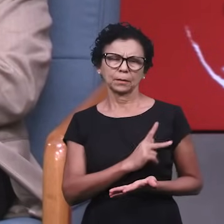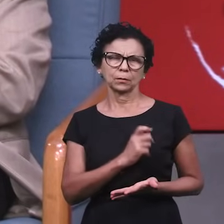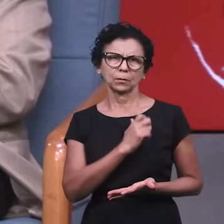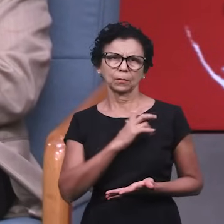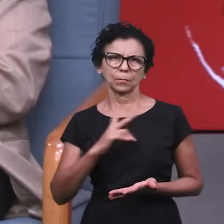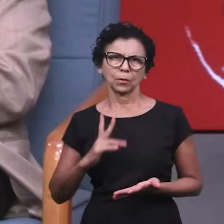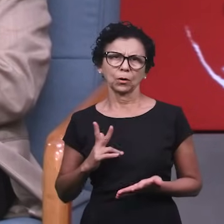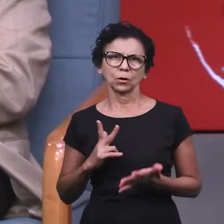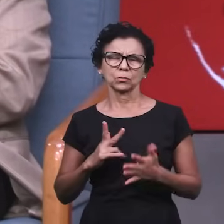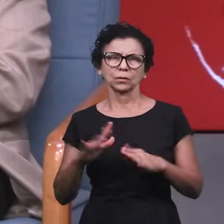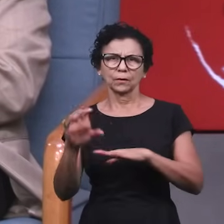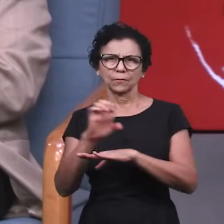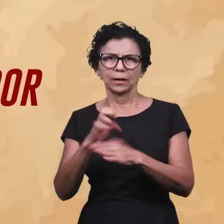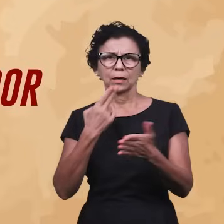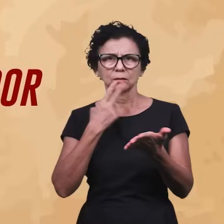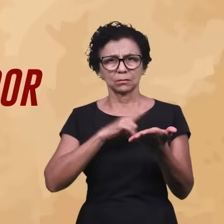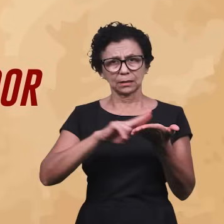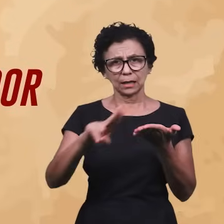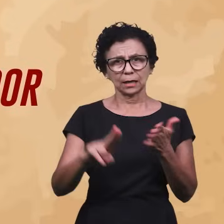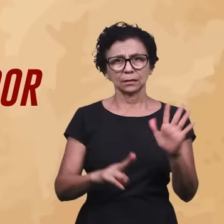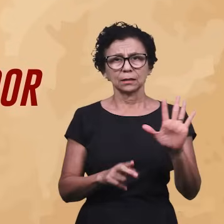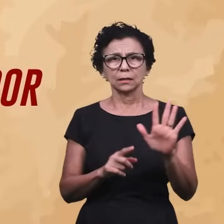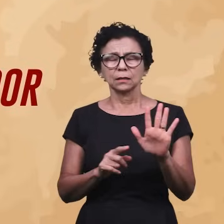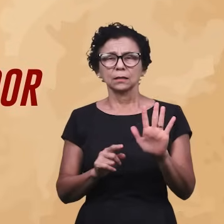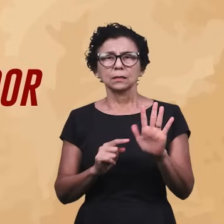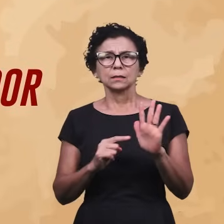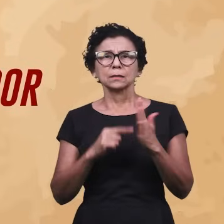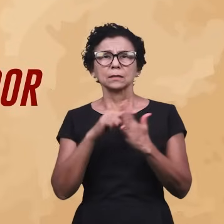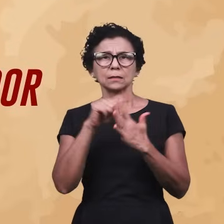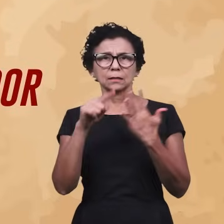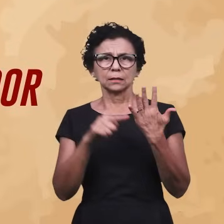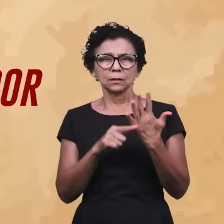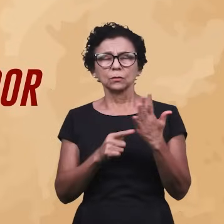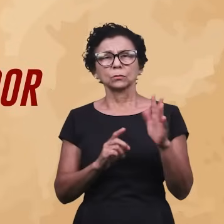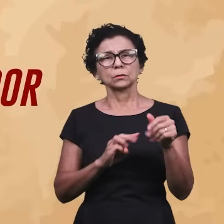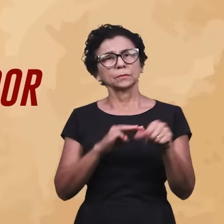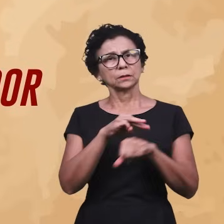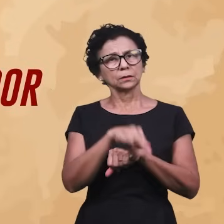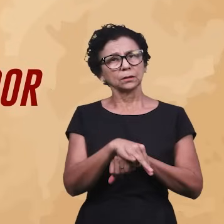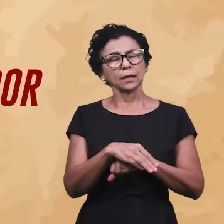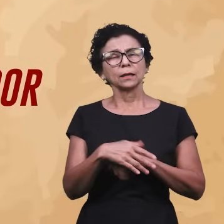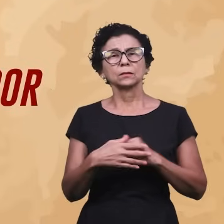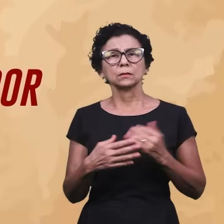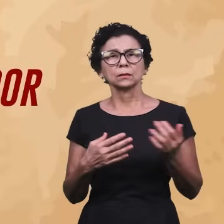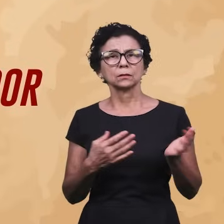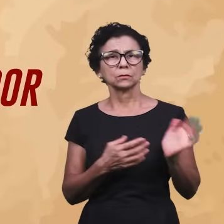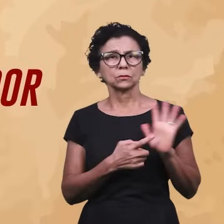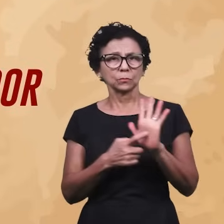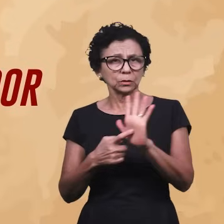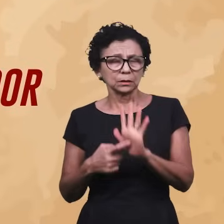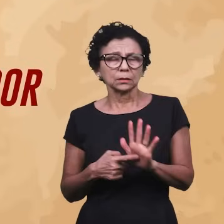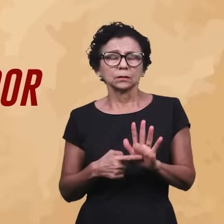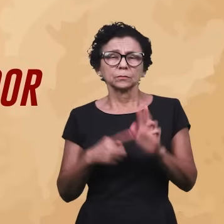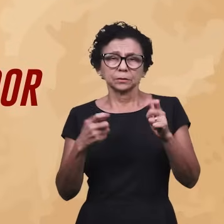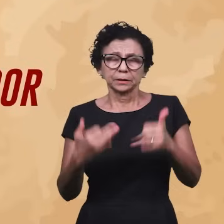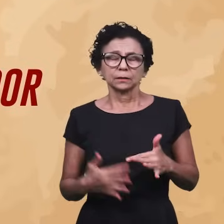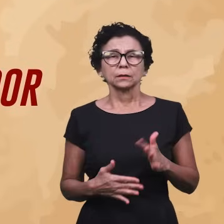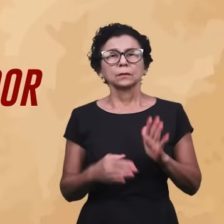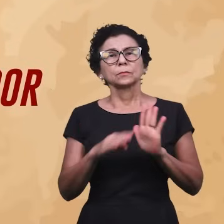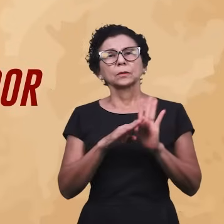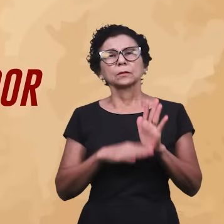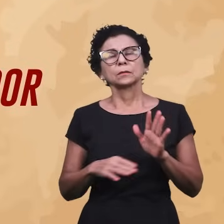fala na carta aos Efésios sobre cinco formas de ministérios, né? Nós mostramos aqui nos